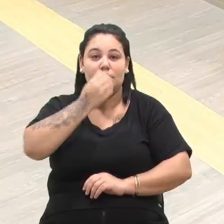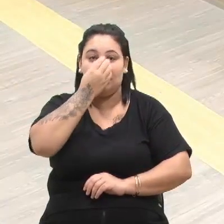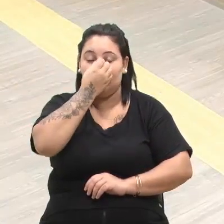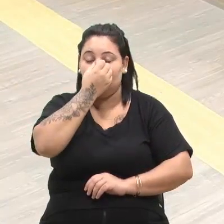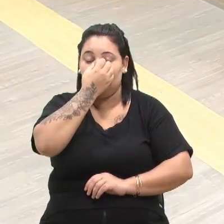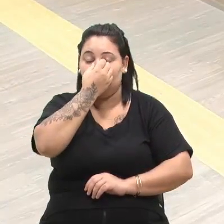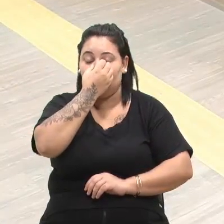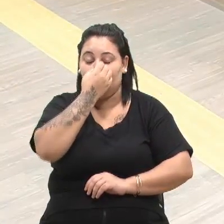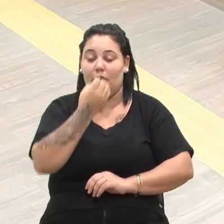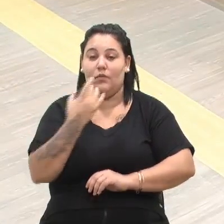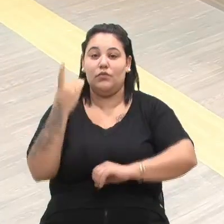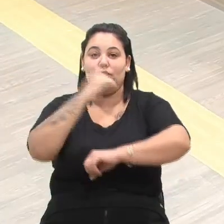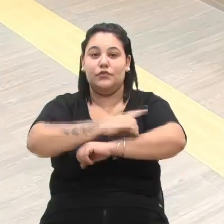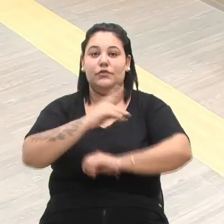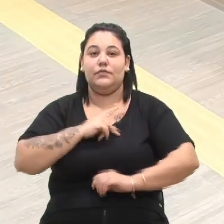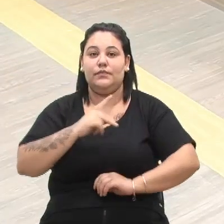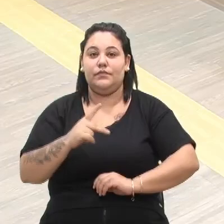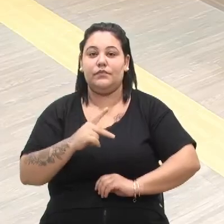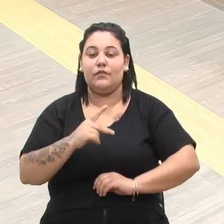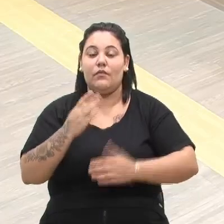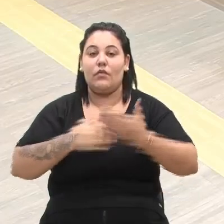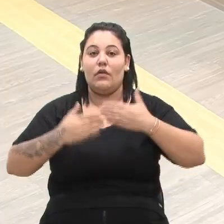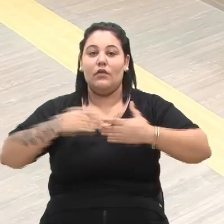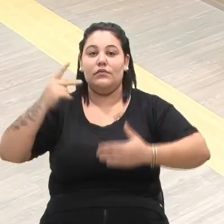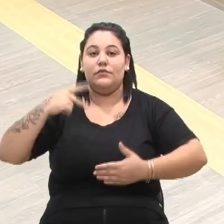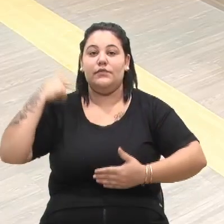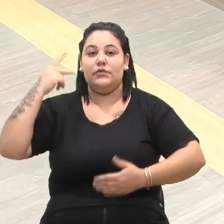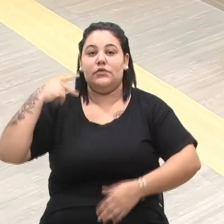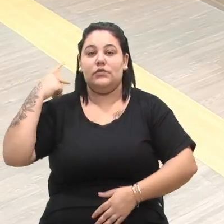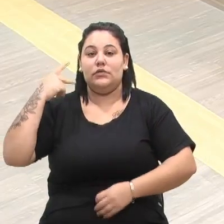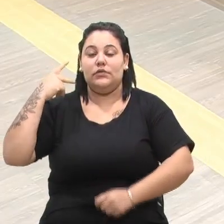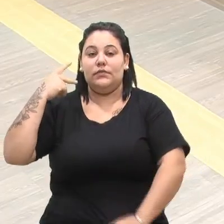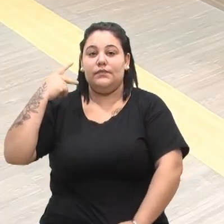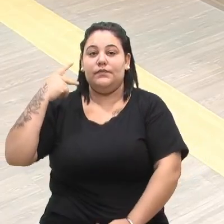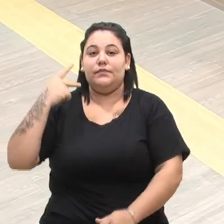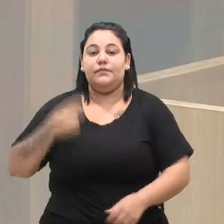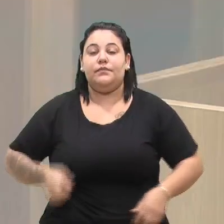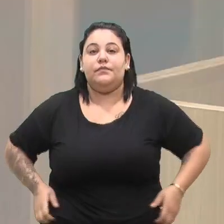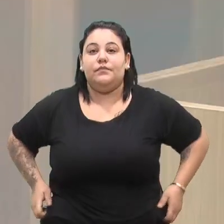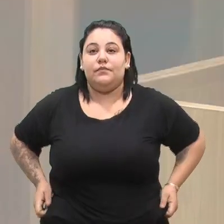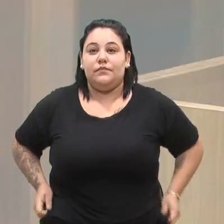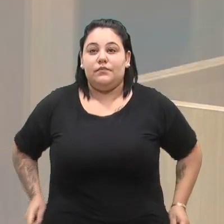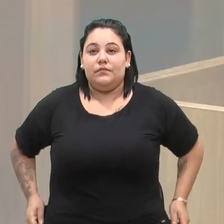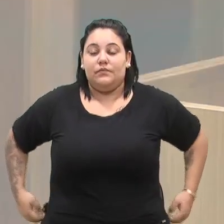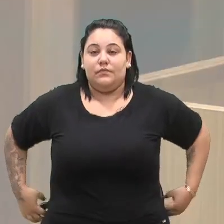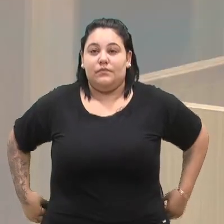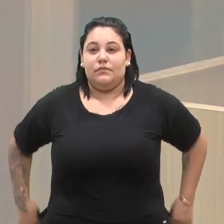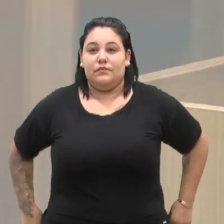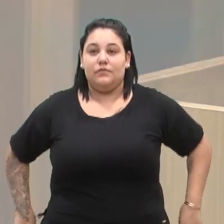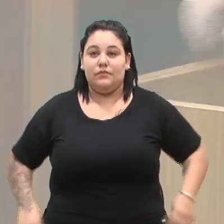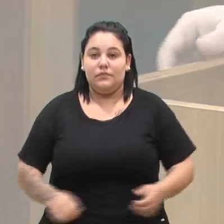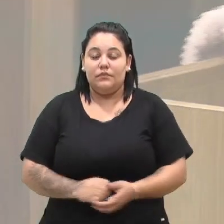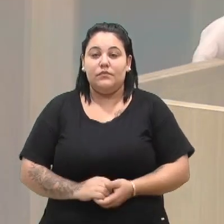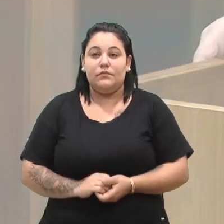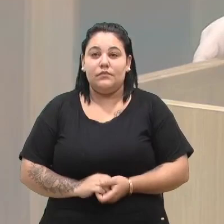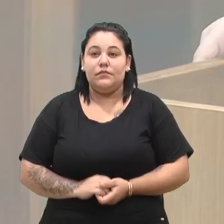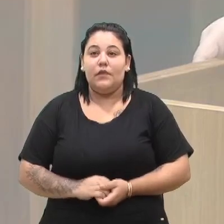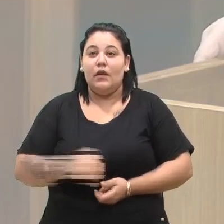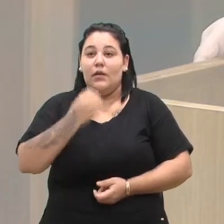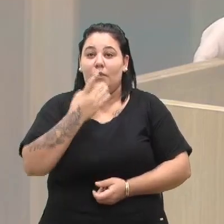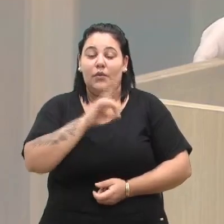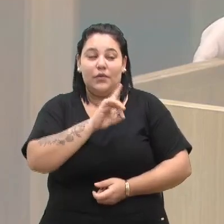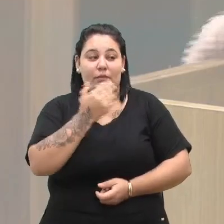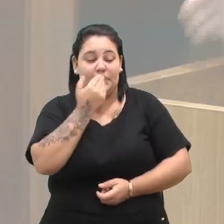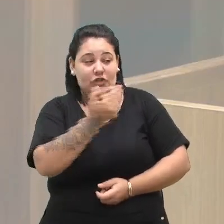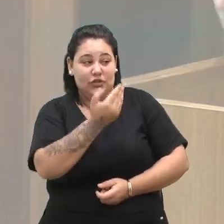Bom dia, senhora presidente, senhores vereadores, senhoras vereadoras. Bom, não pedi a parte para o senhor,